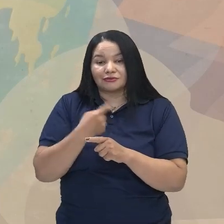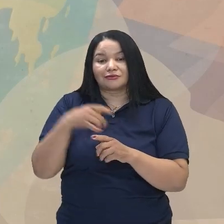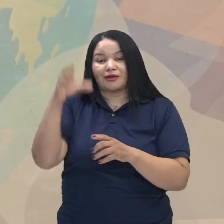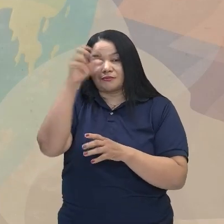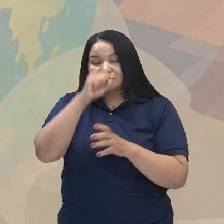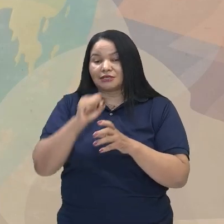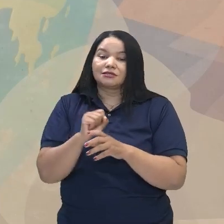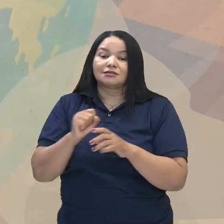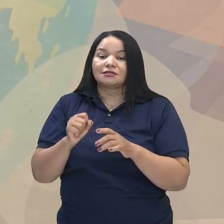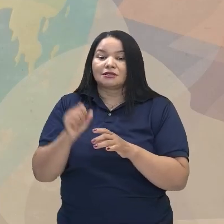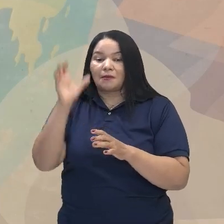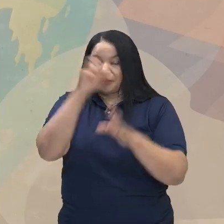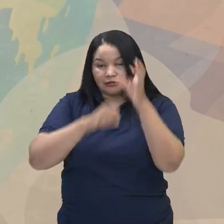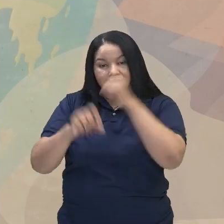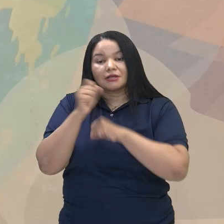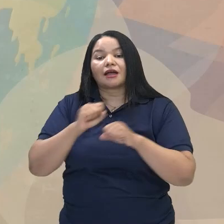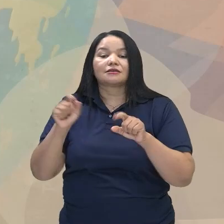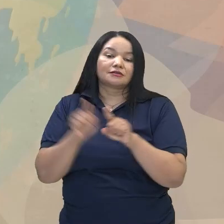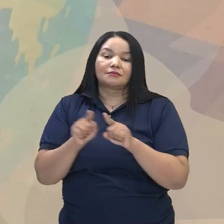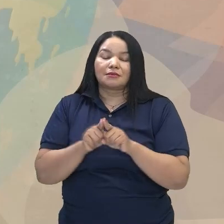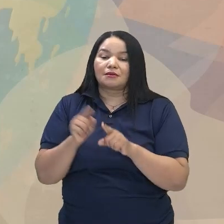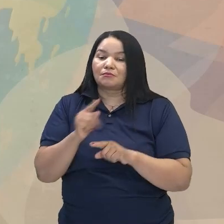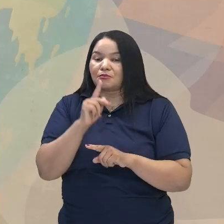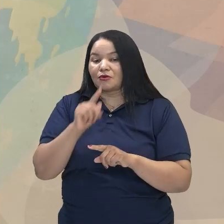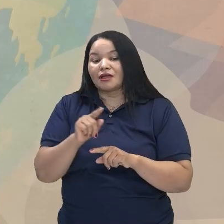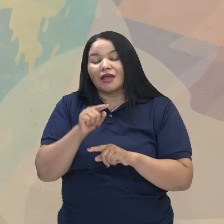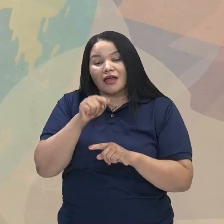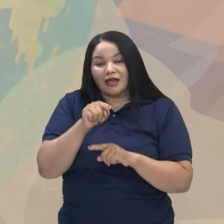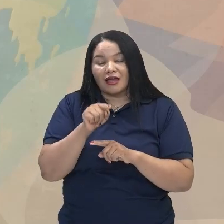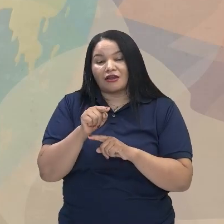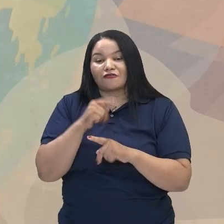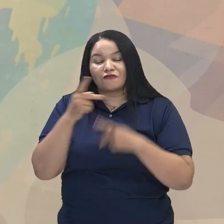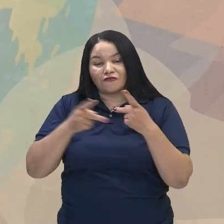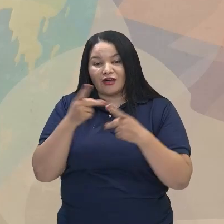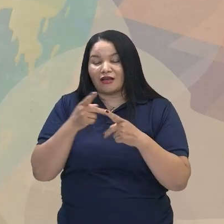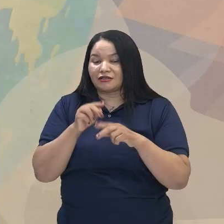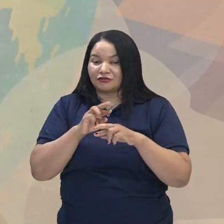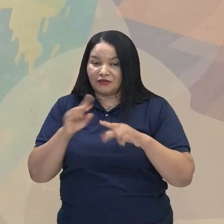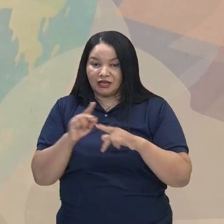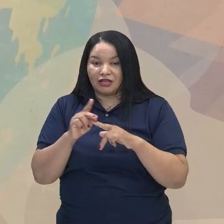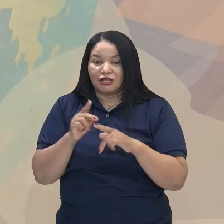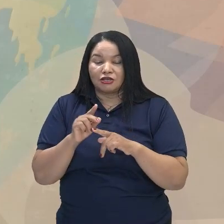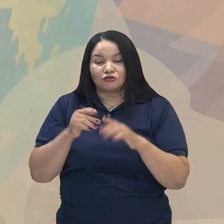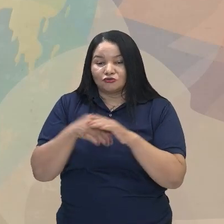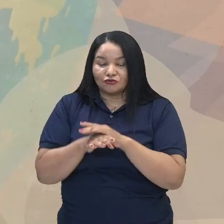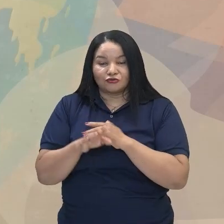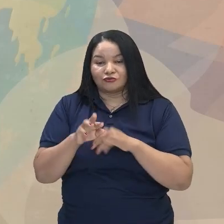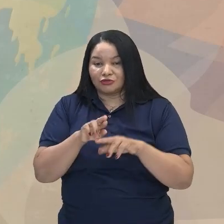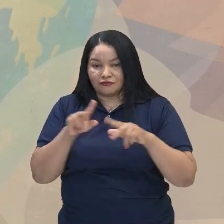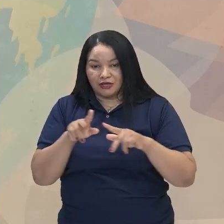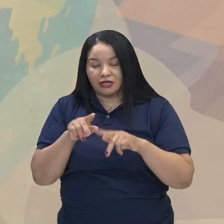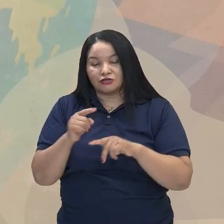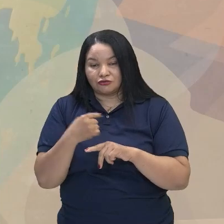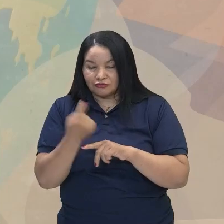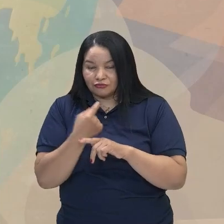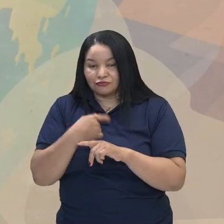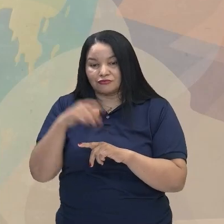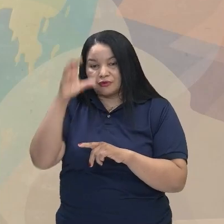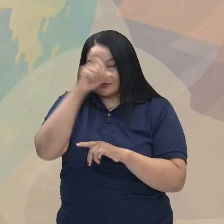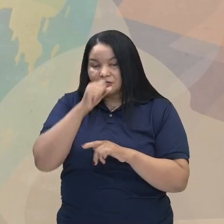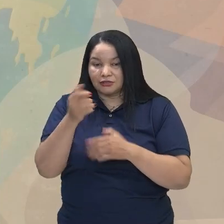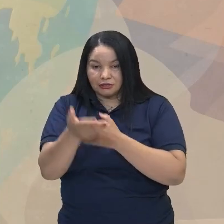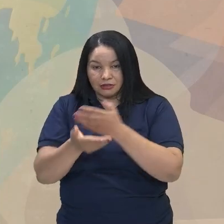aquela pessoa diferente de nós, que fala diferente, que tem costumes diferentes. A